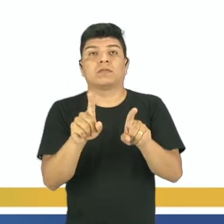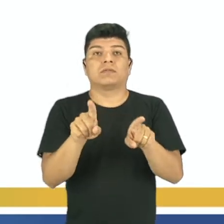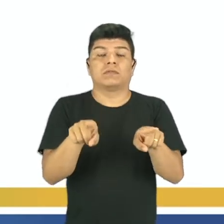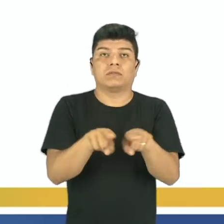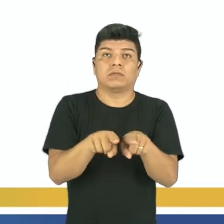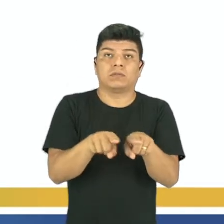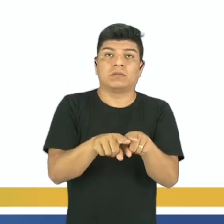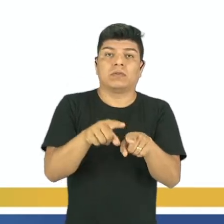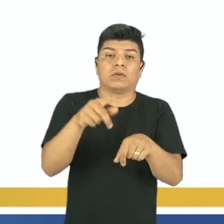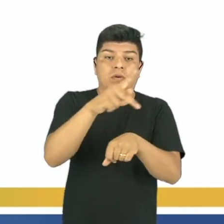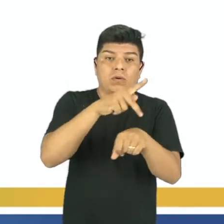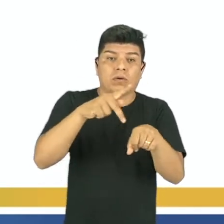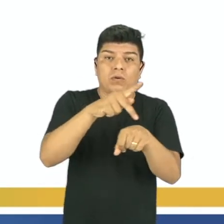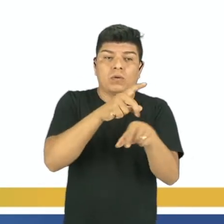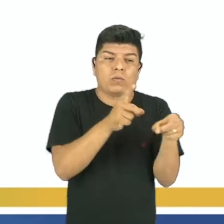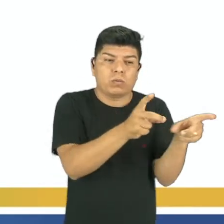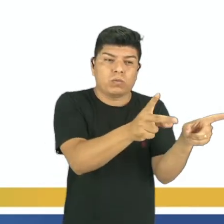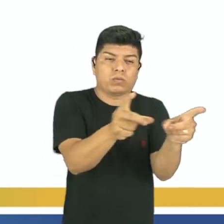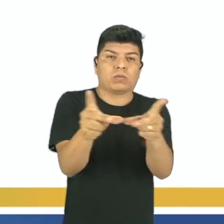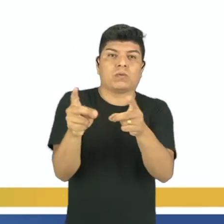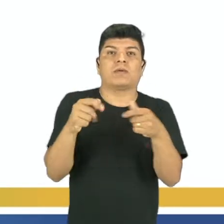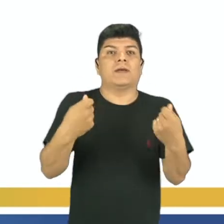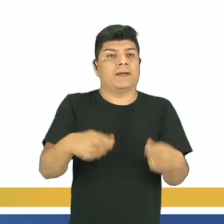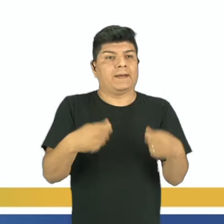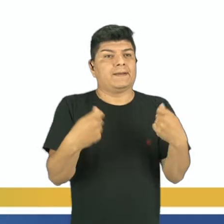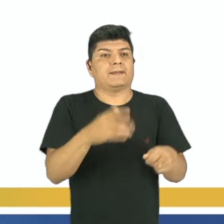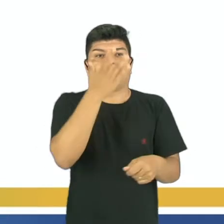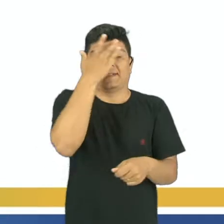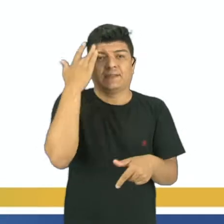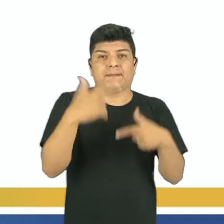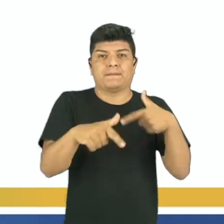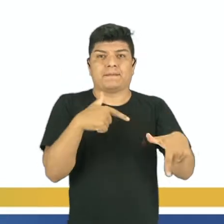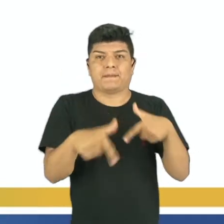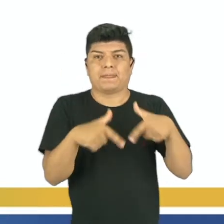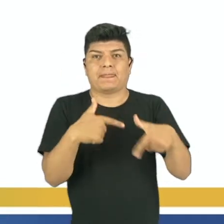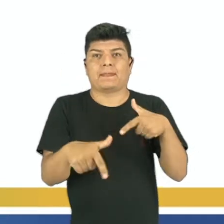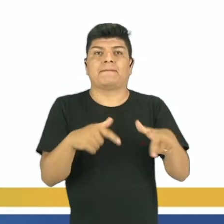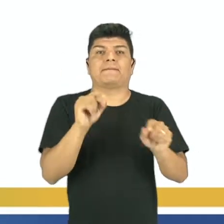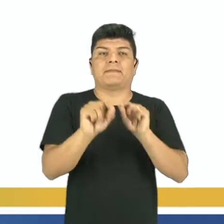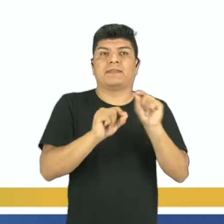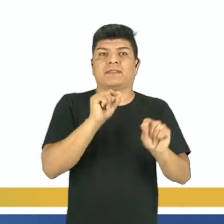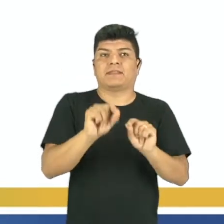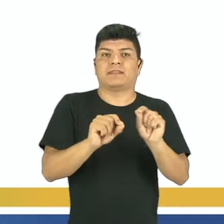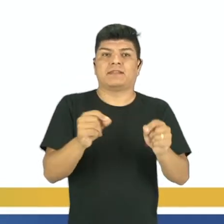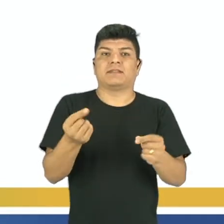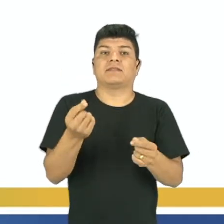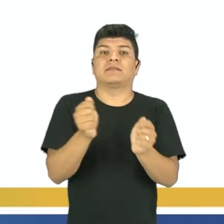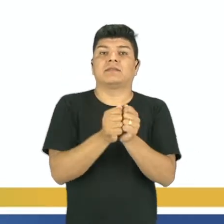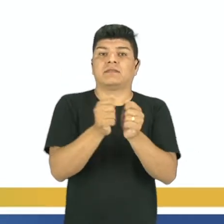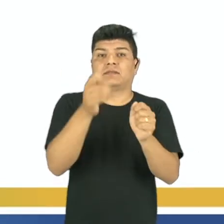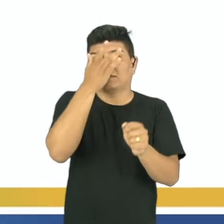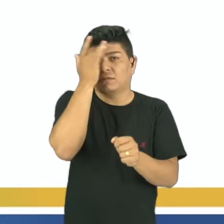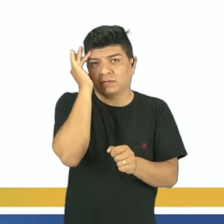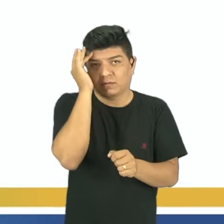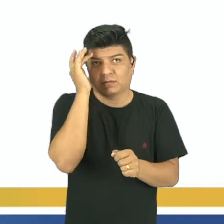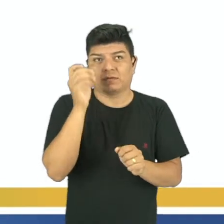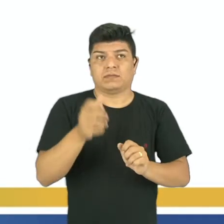que o país vai exportar muito, então vai precisar dessa mão de obra intensa, e essa mão de obra vai ser composta por essas